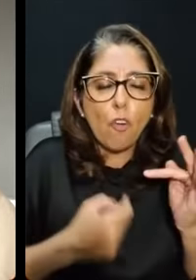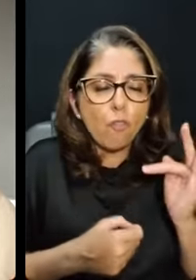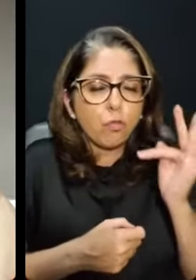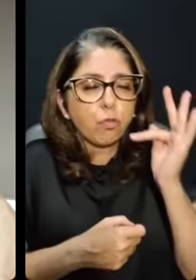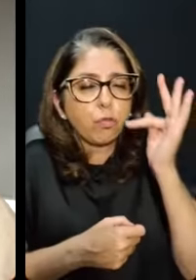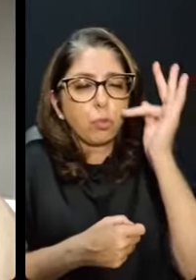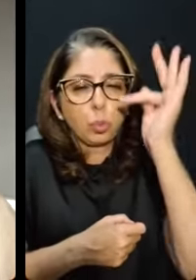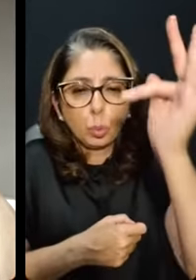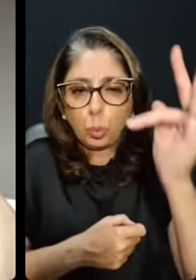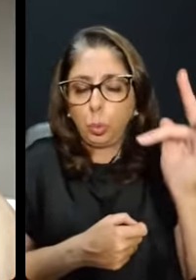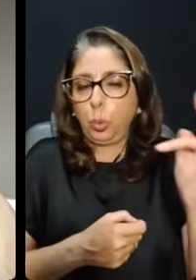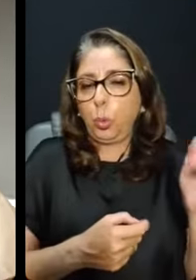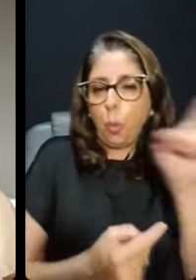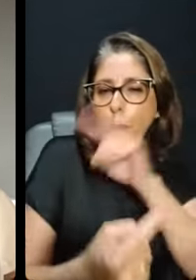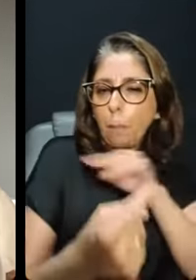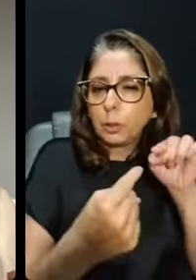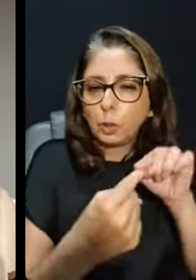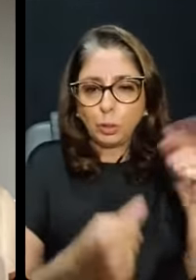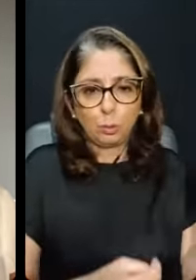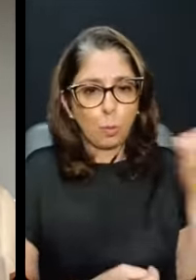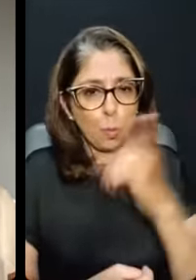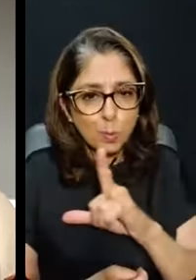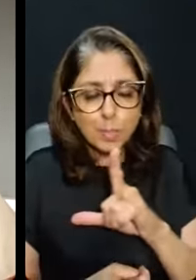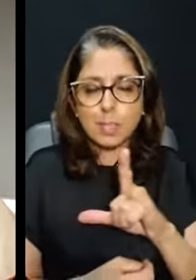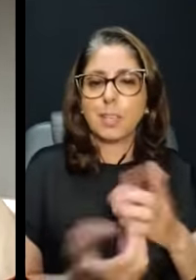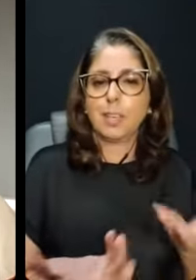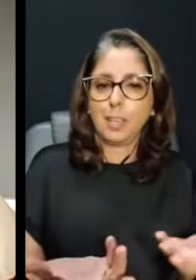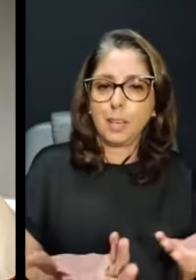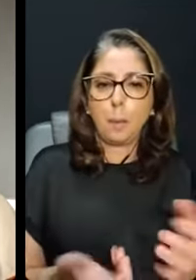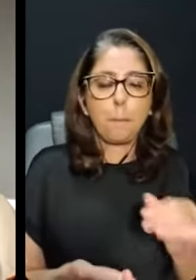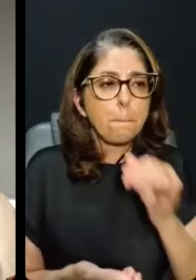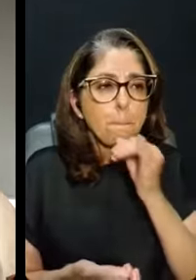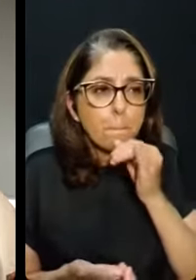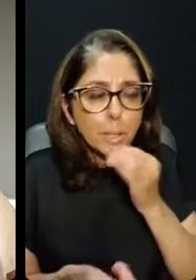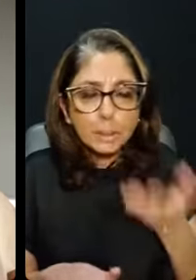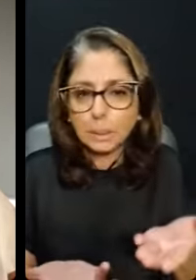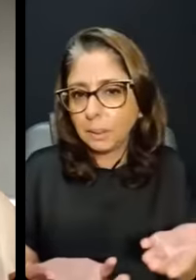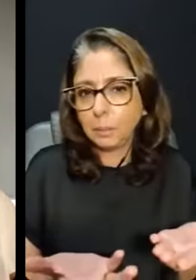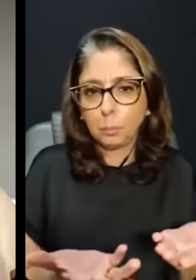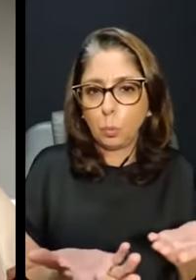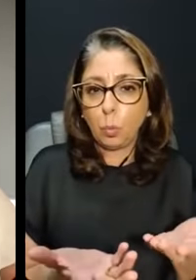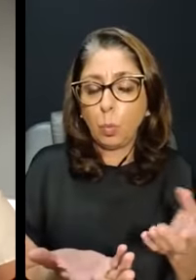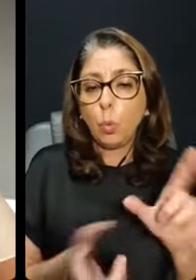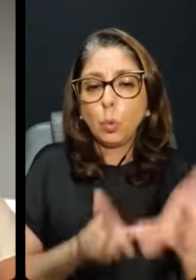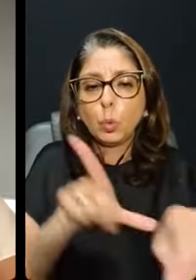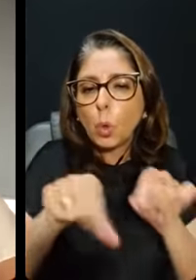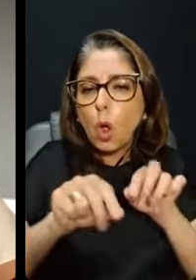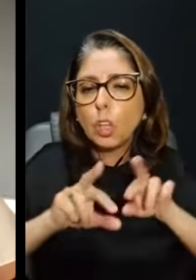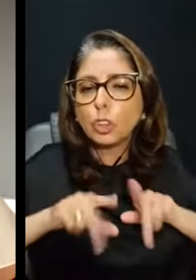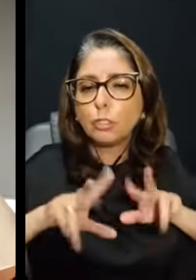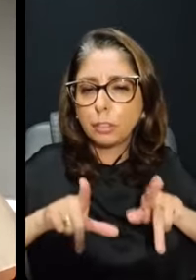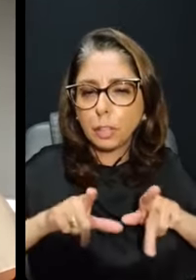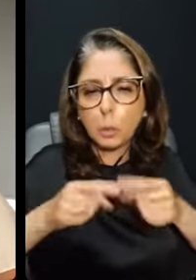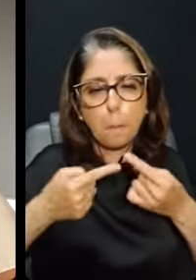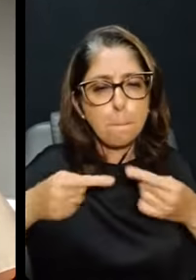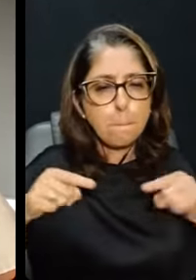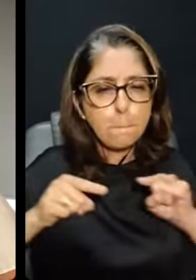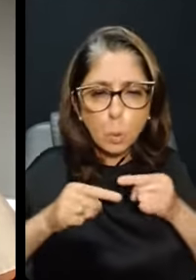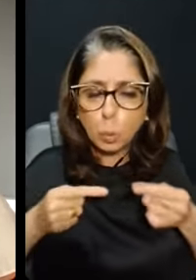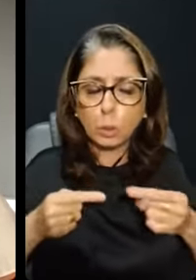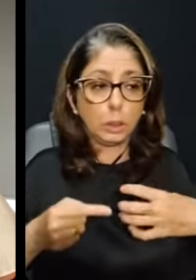ter determinada experiência, que gosta da música A ou da música B, que quer estudar A ou B ou C, e